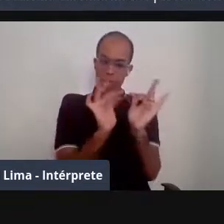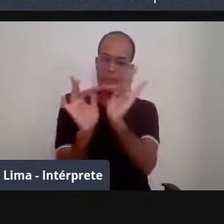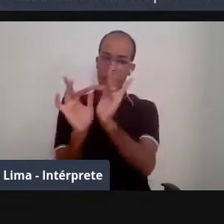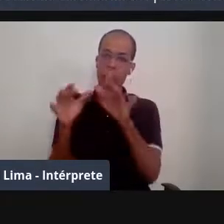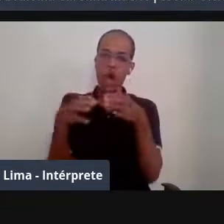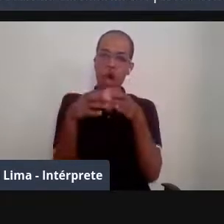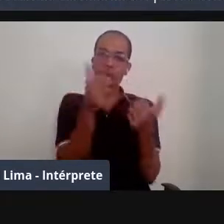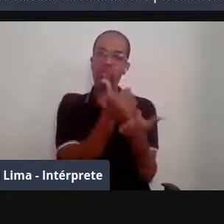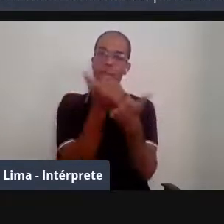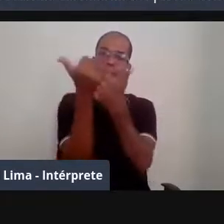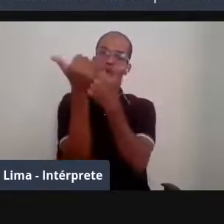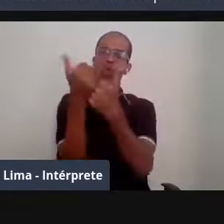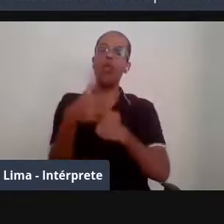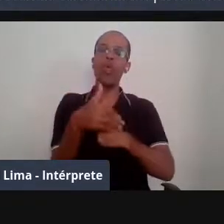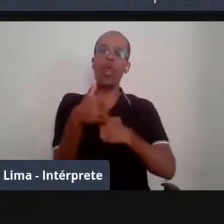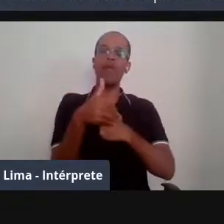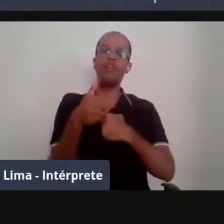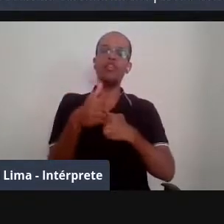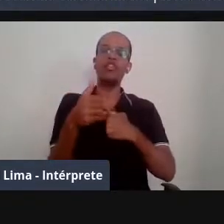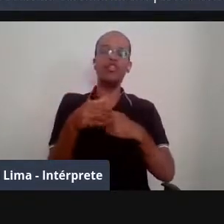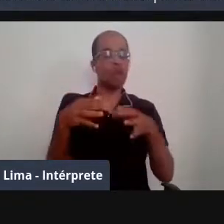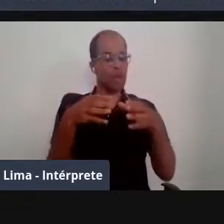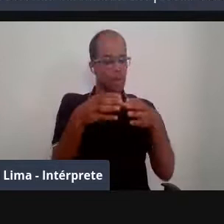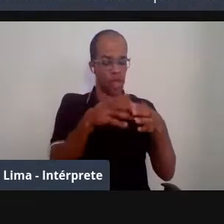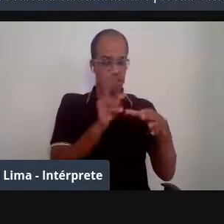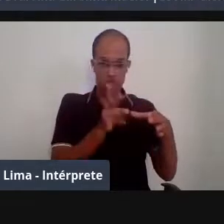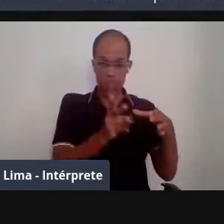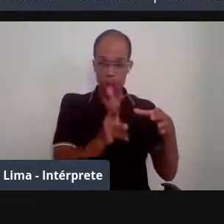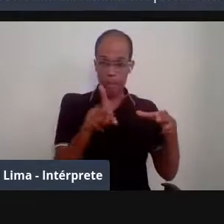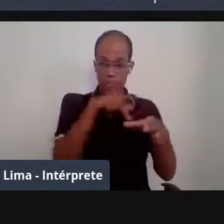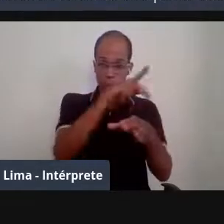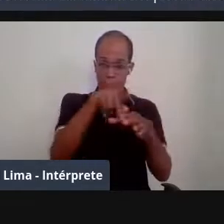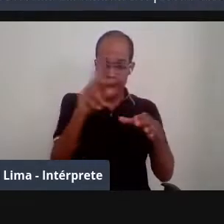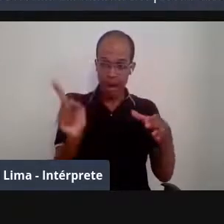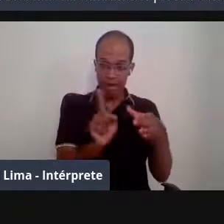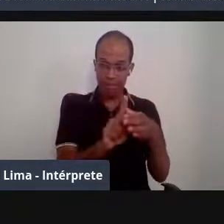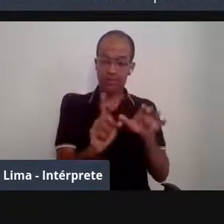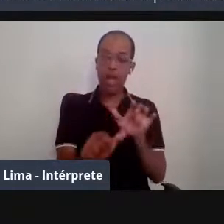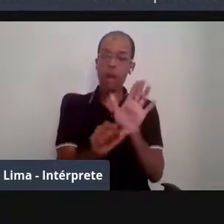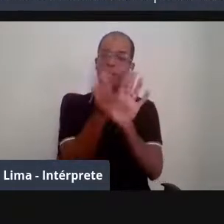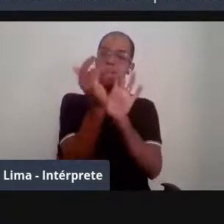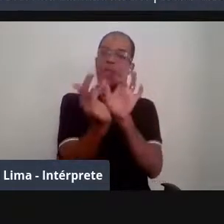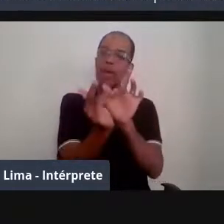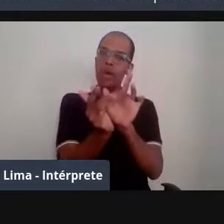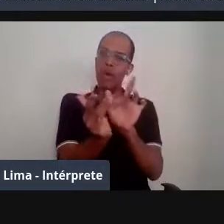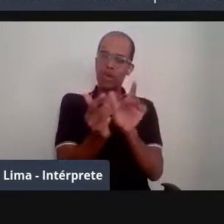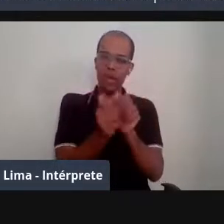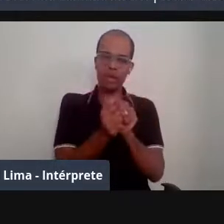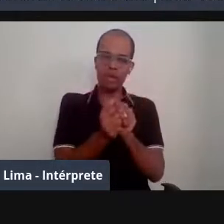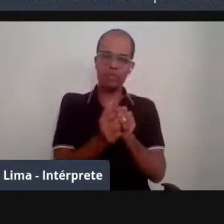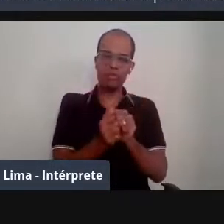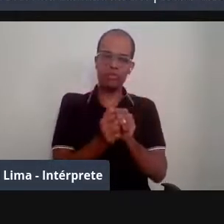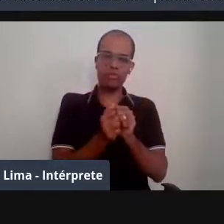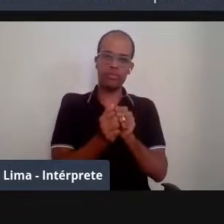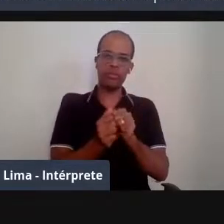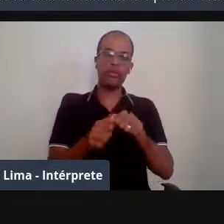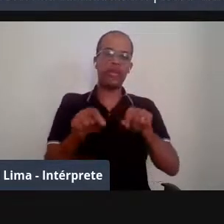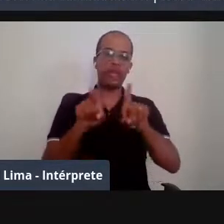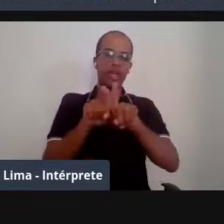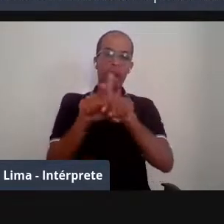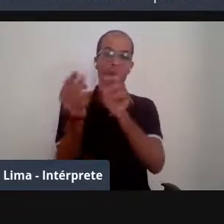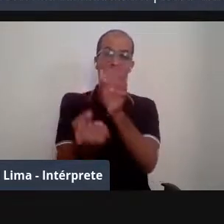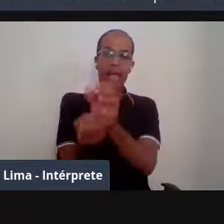para além da comunidade de mesma nacionalidade, que acaba sendo o primeiro contato desses migrantes recém-chegados, além de gerar,